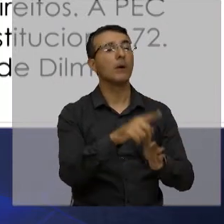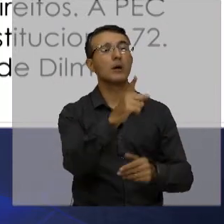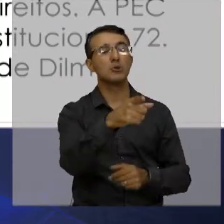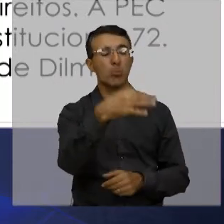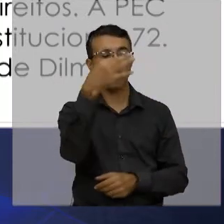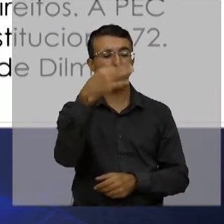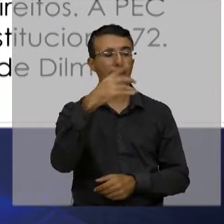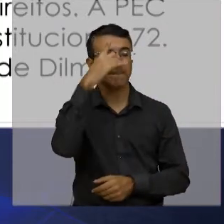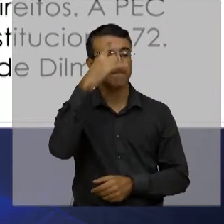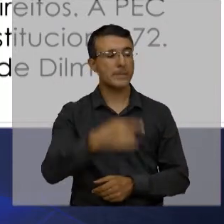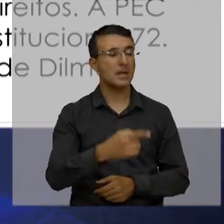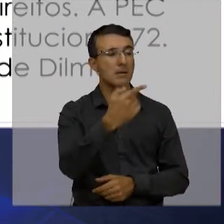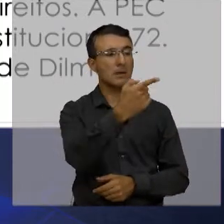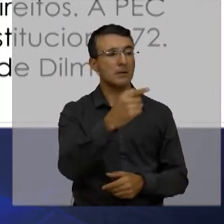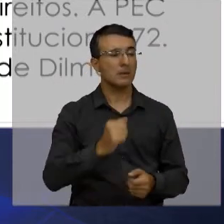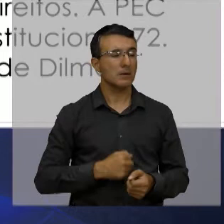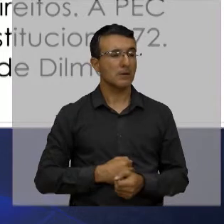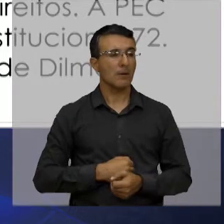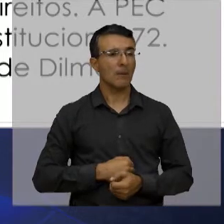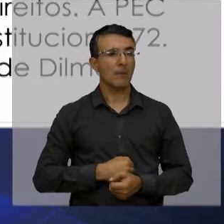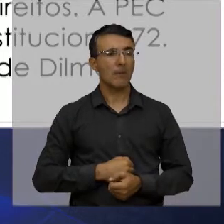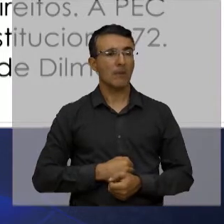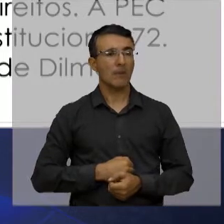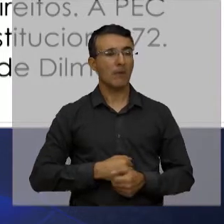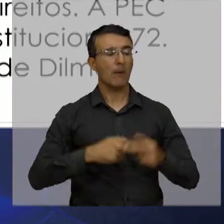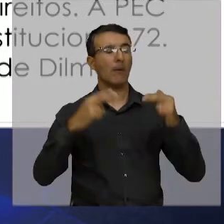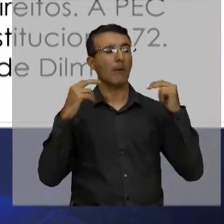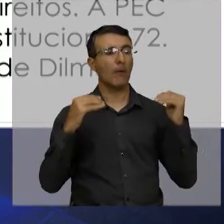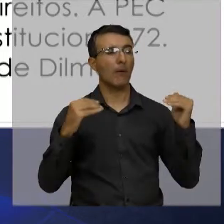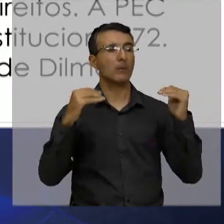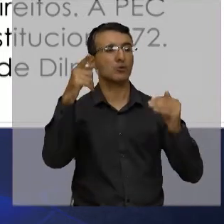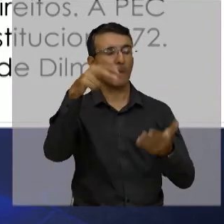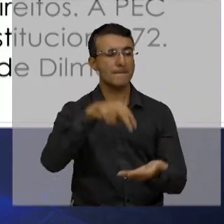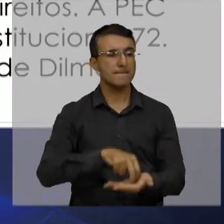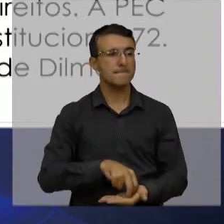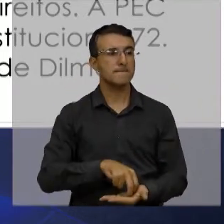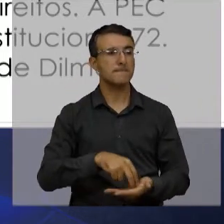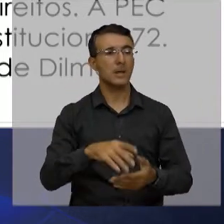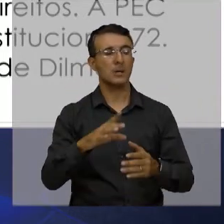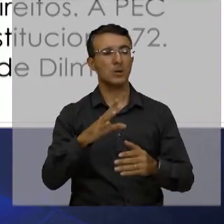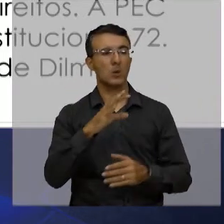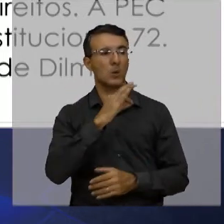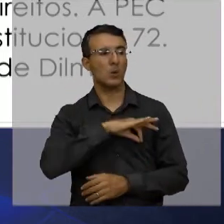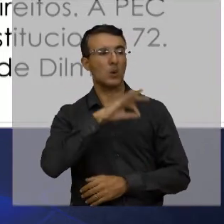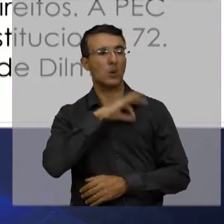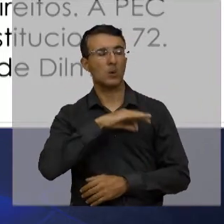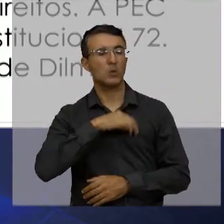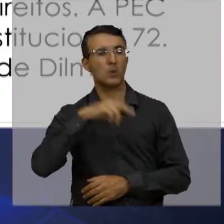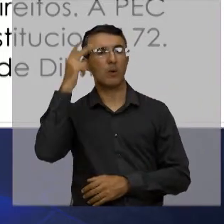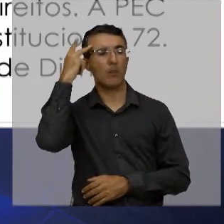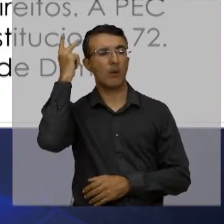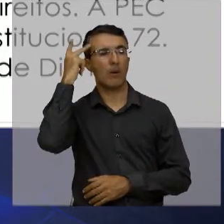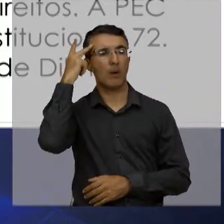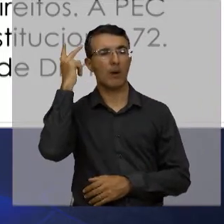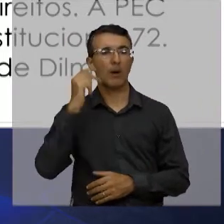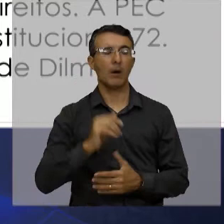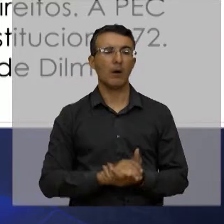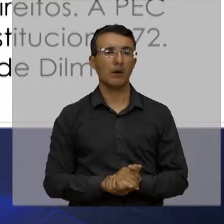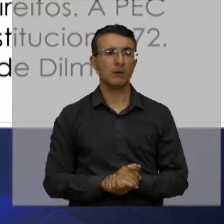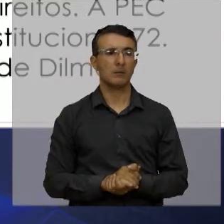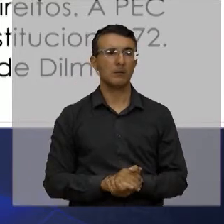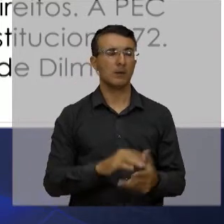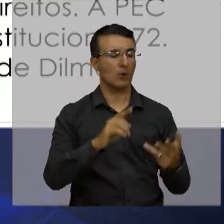obrigação relativa ao reajuste do piso salarial paulista, mantendo o valor do imóvel desde